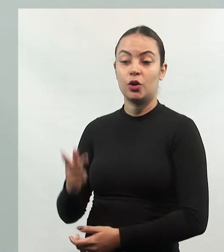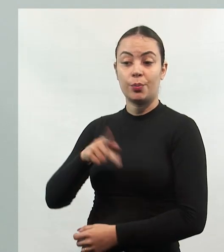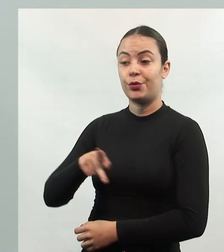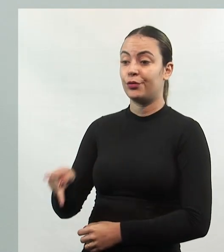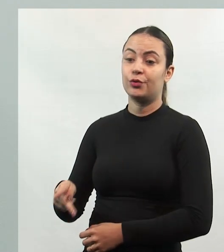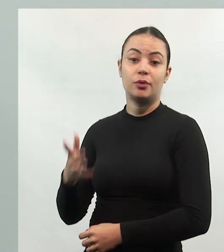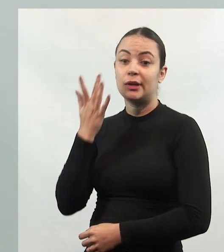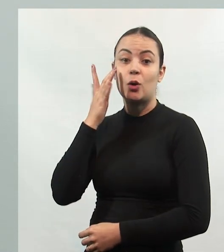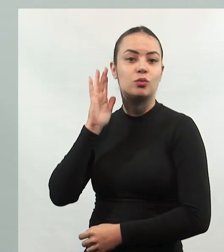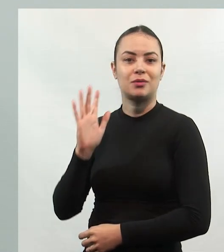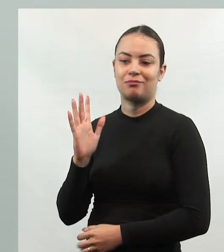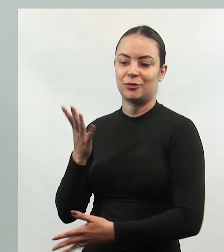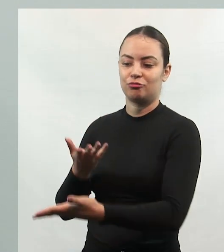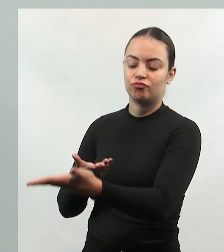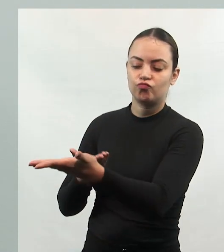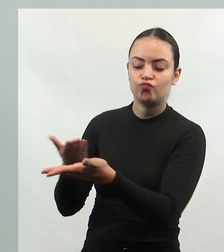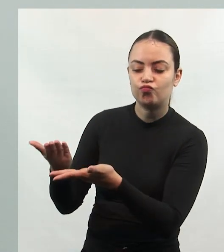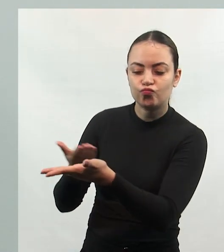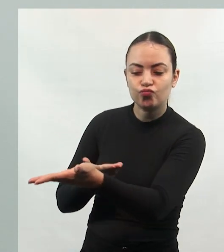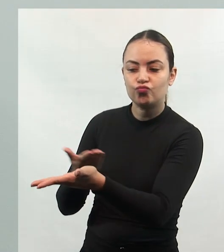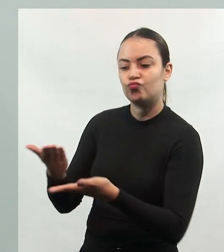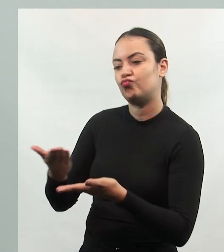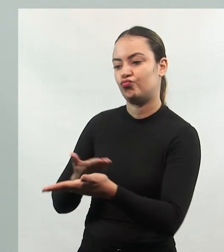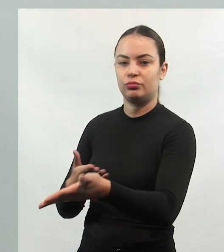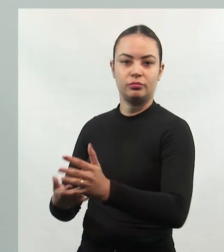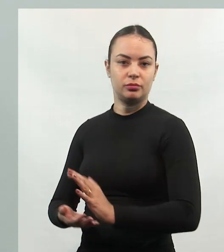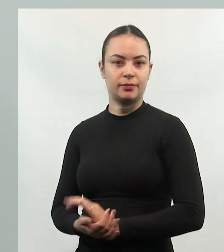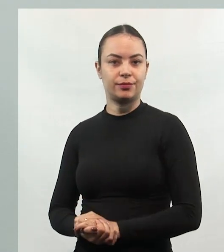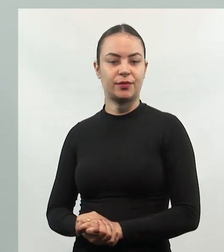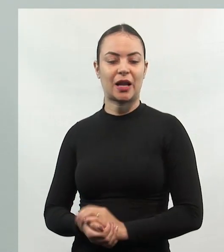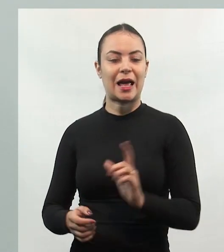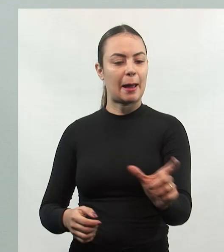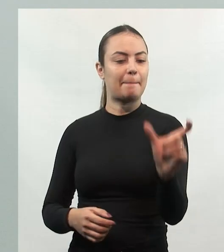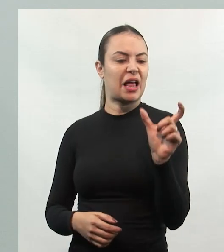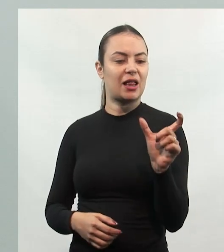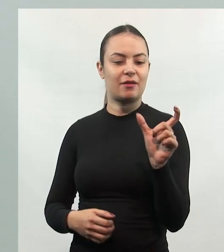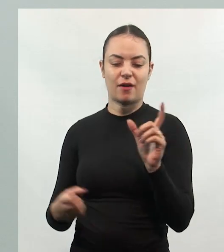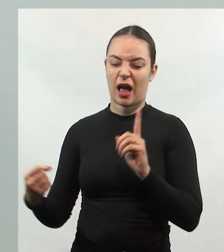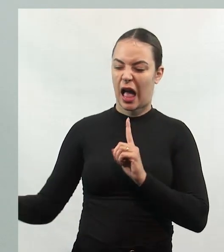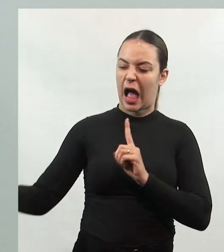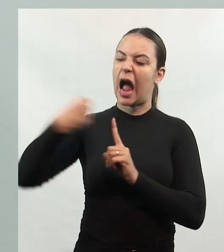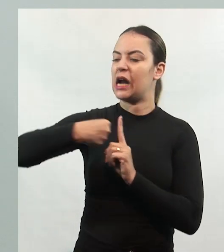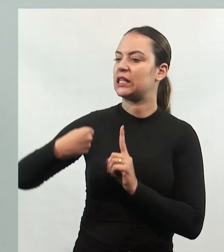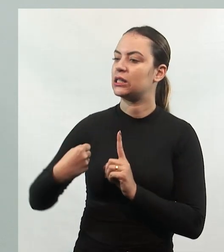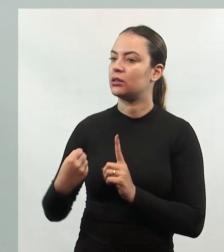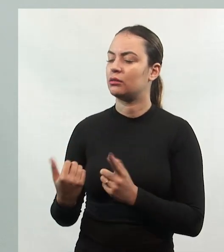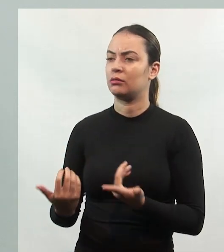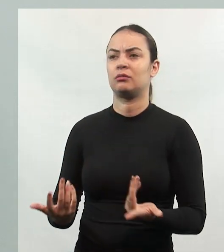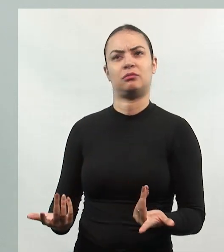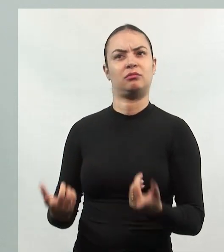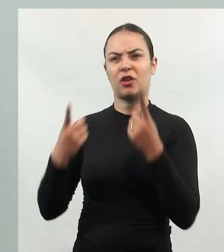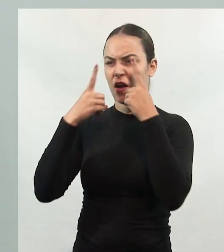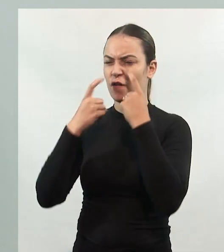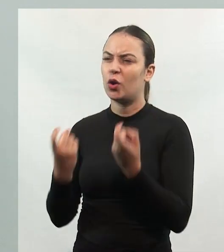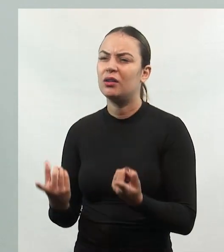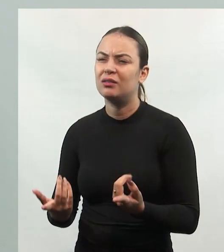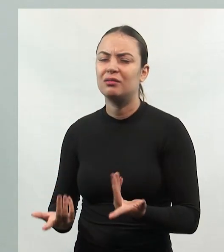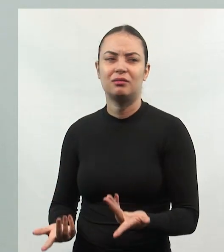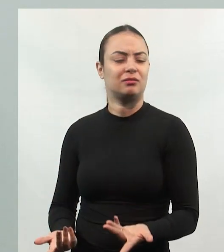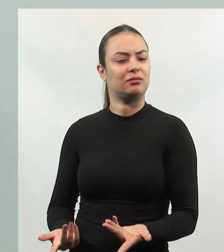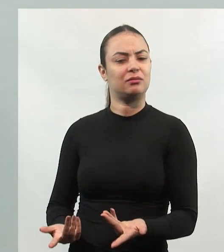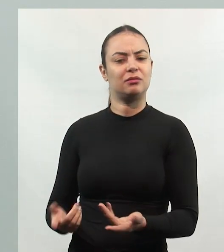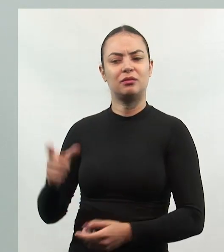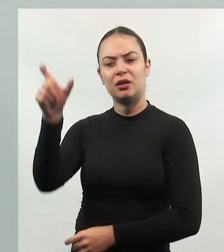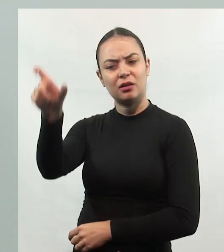inadmissível que nós ainda continuemos a ouvir alguns discursos. Eu sou professora e posso dizer